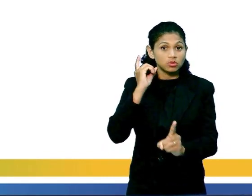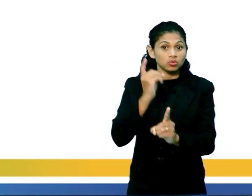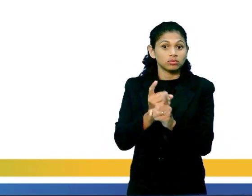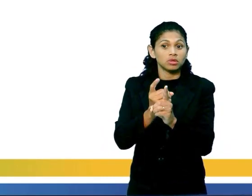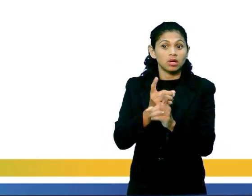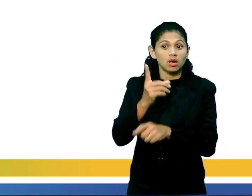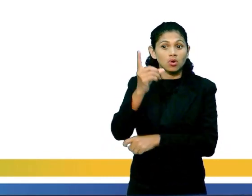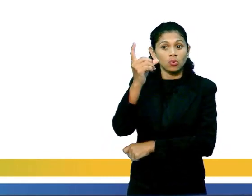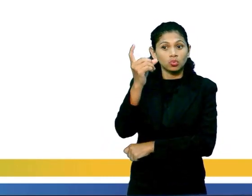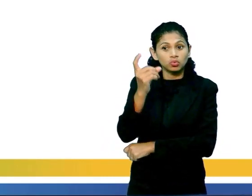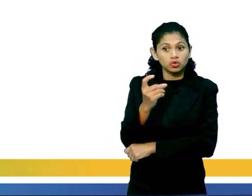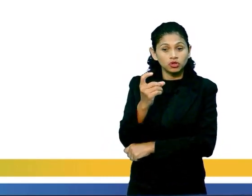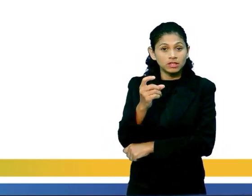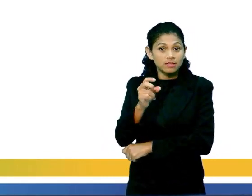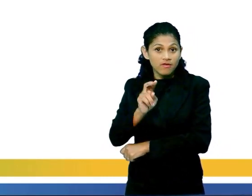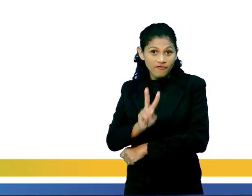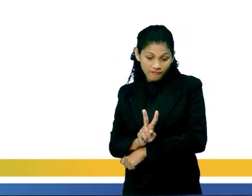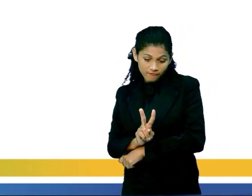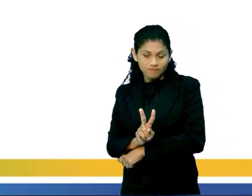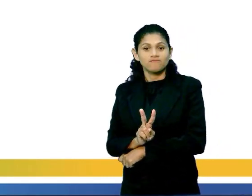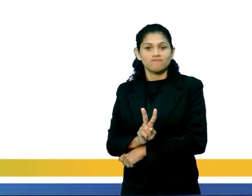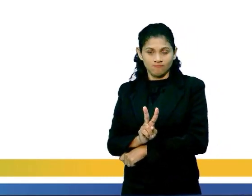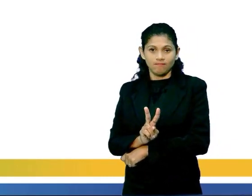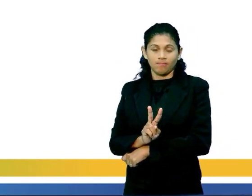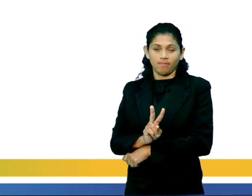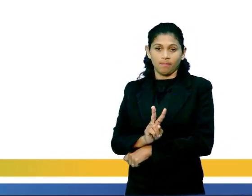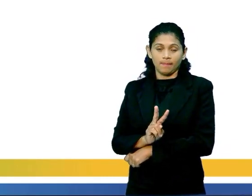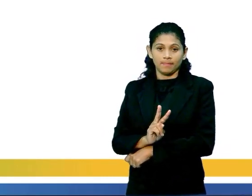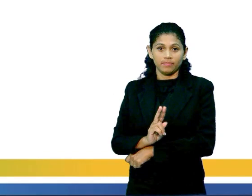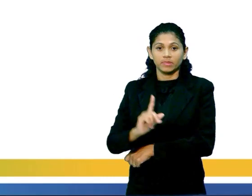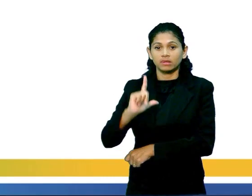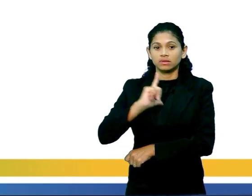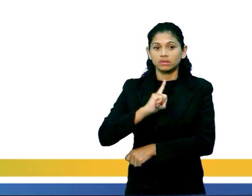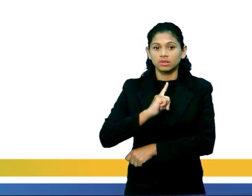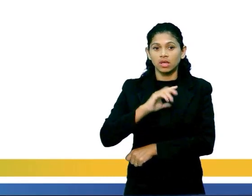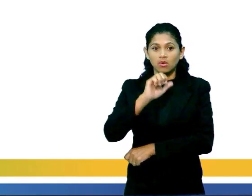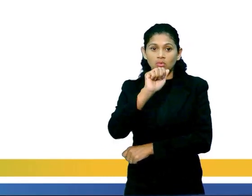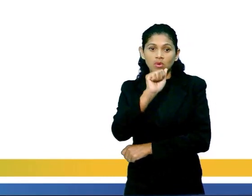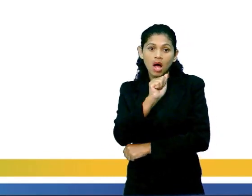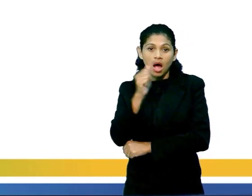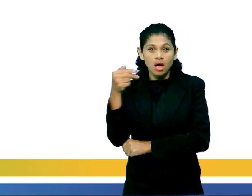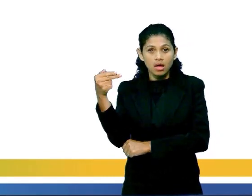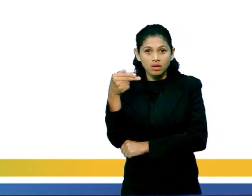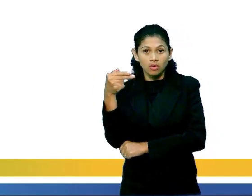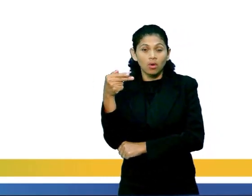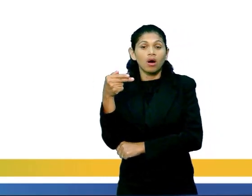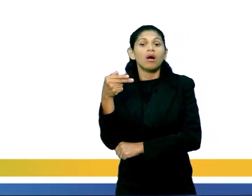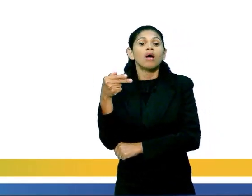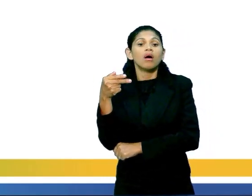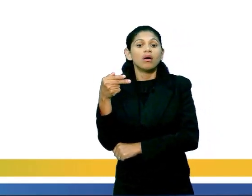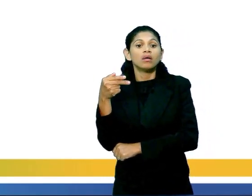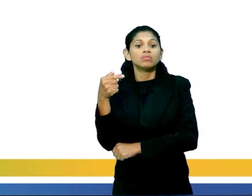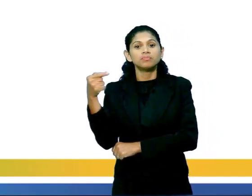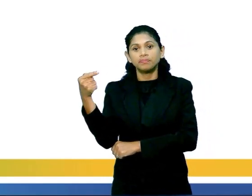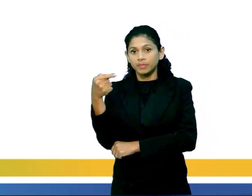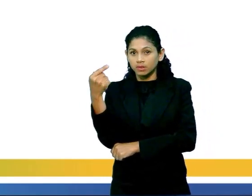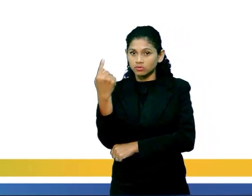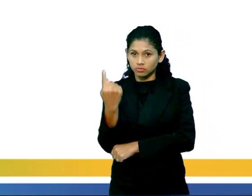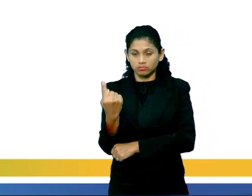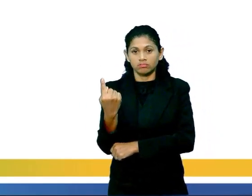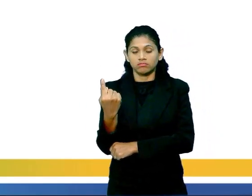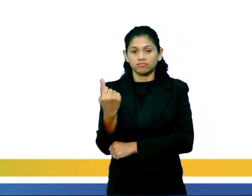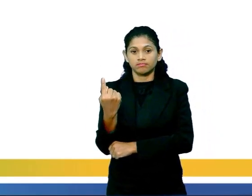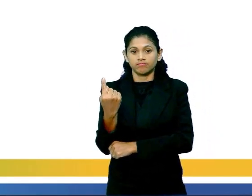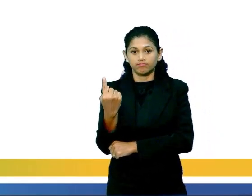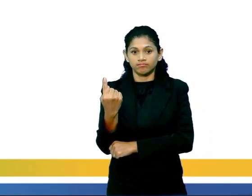x-vértice. Então, temos que o A é o menos 1, nós vimos na função